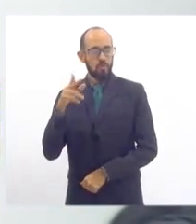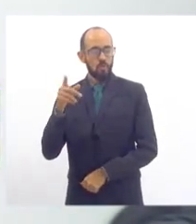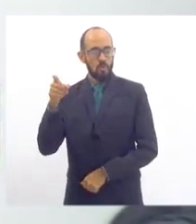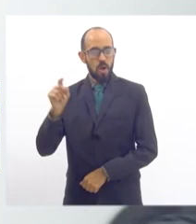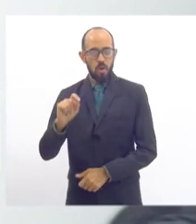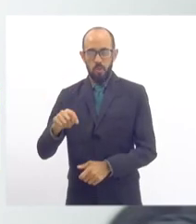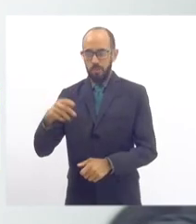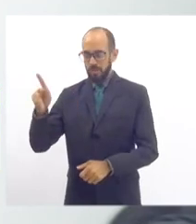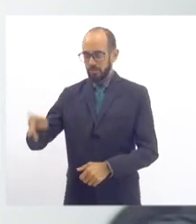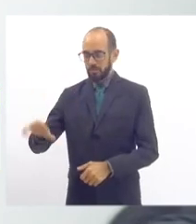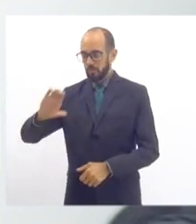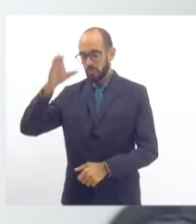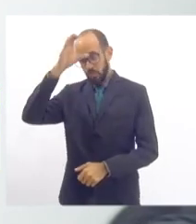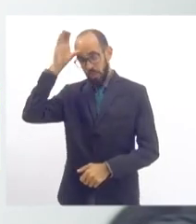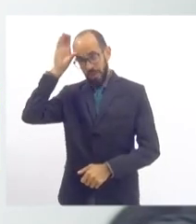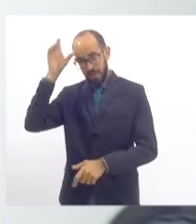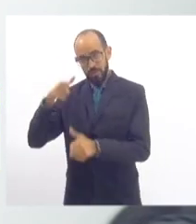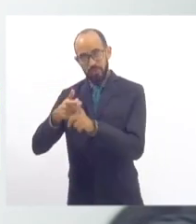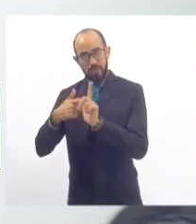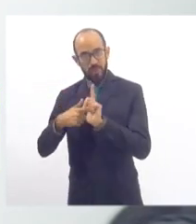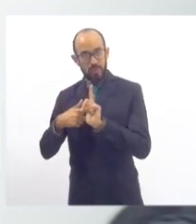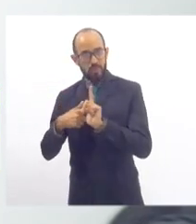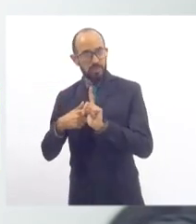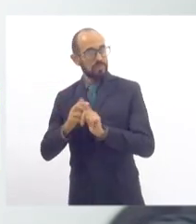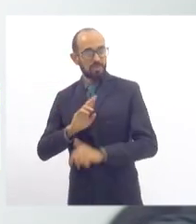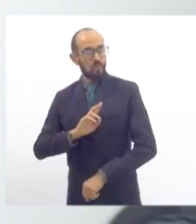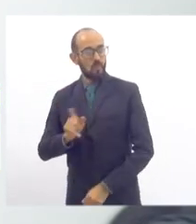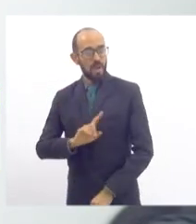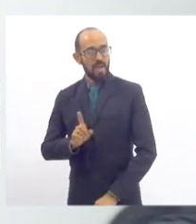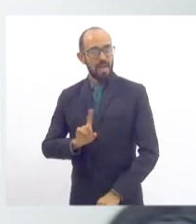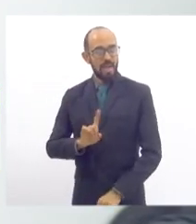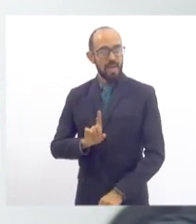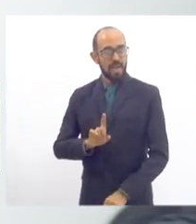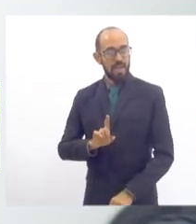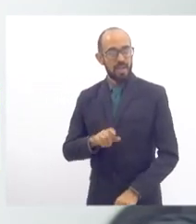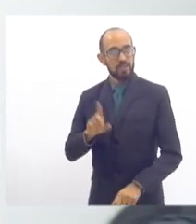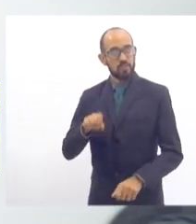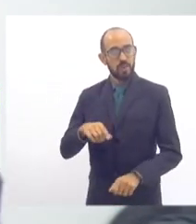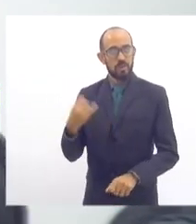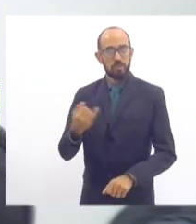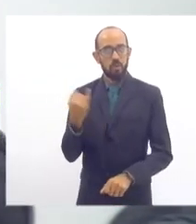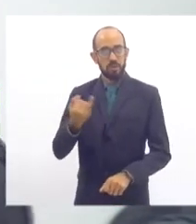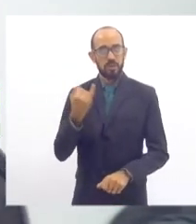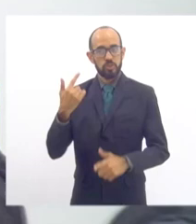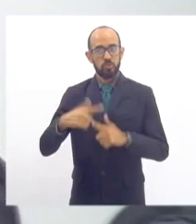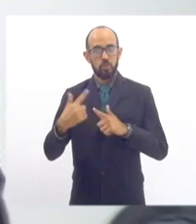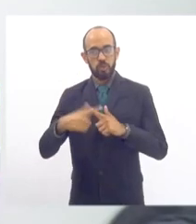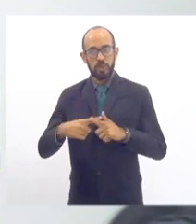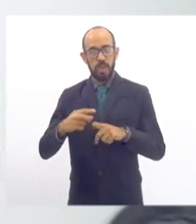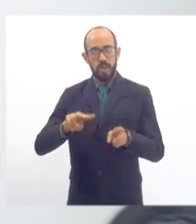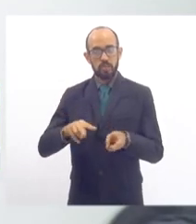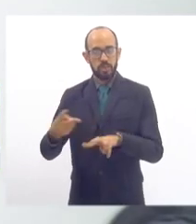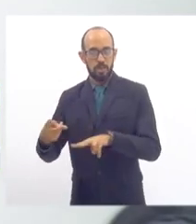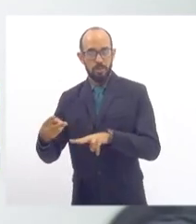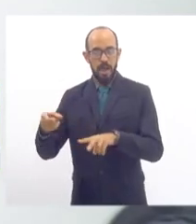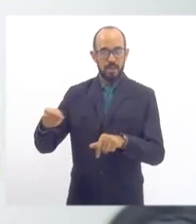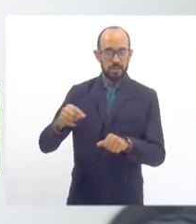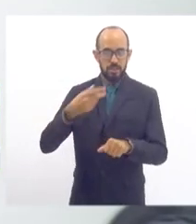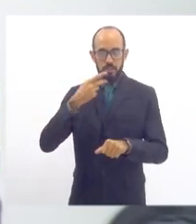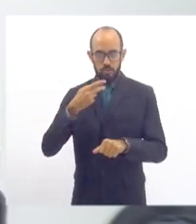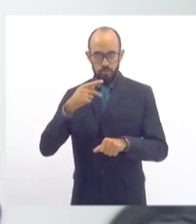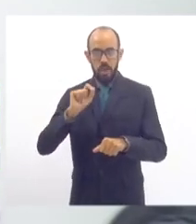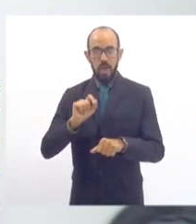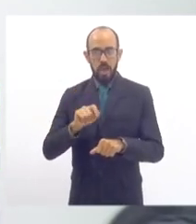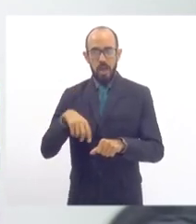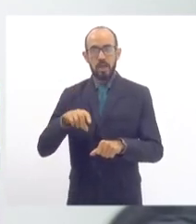credores. Com seus devedores. Enfim, então, esse é um debate importante. Por que é importante tratar dos repasses? Por que é importante tratar